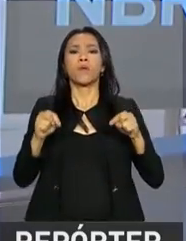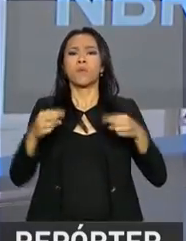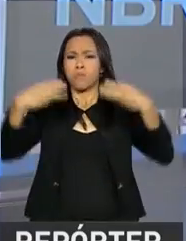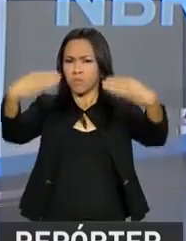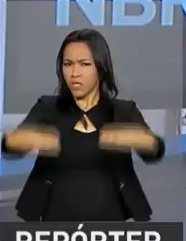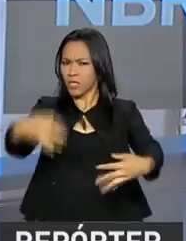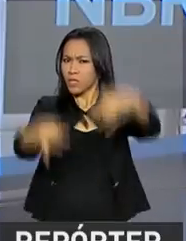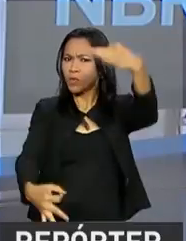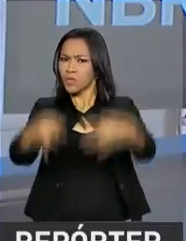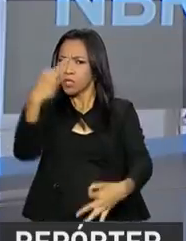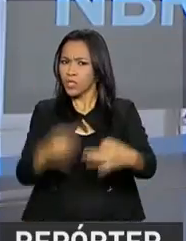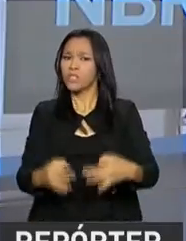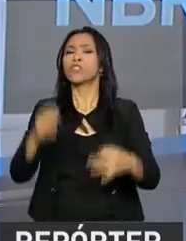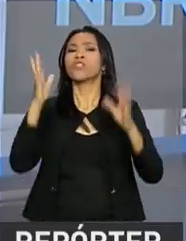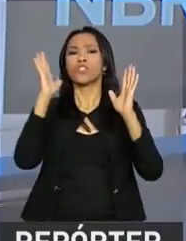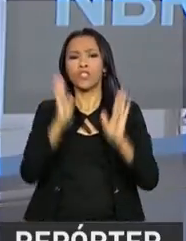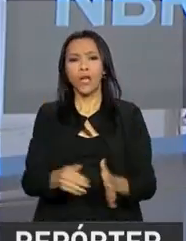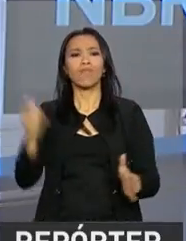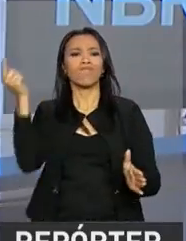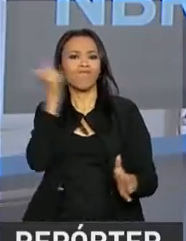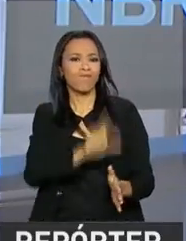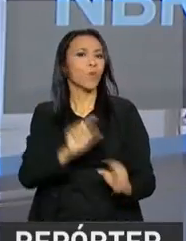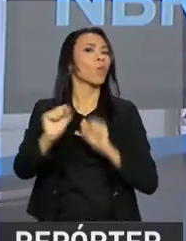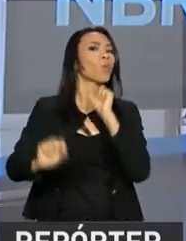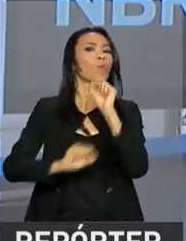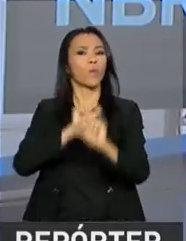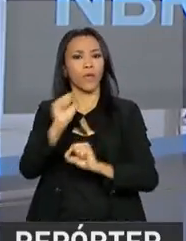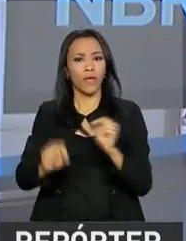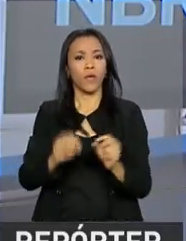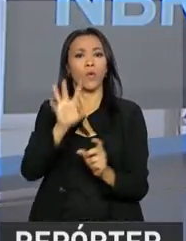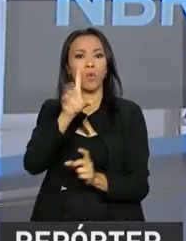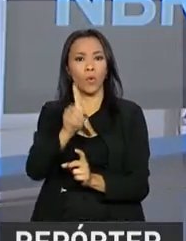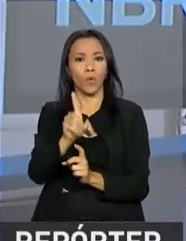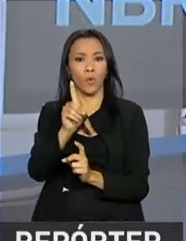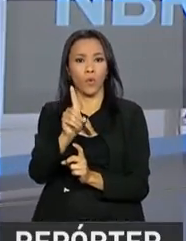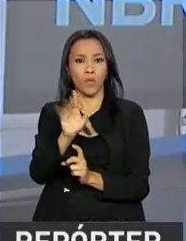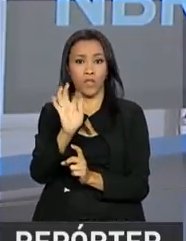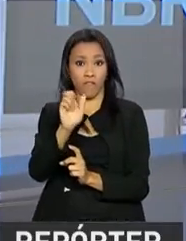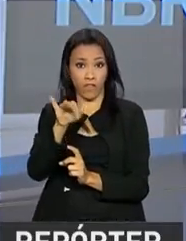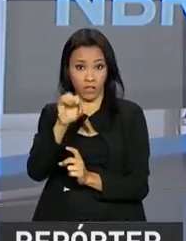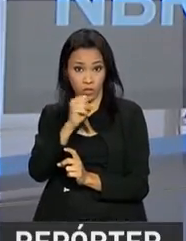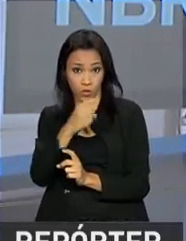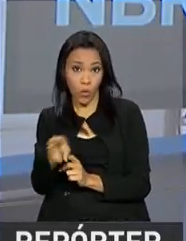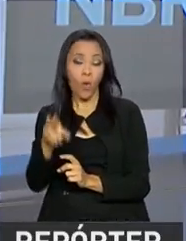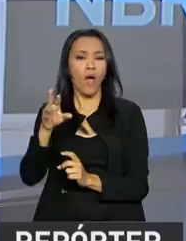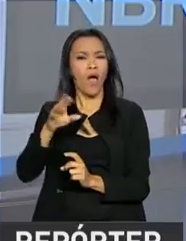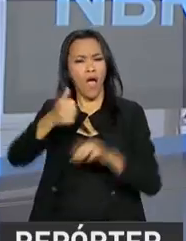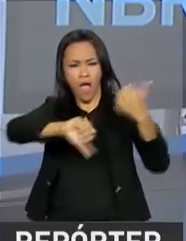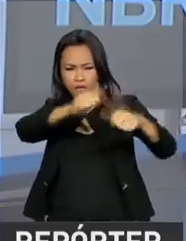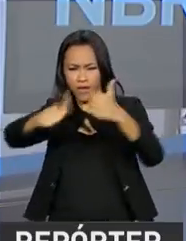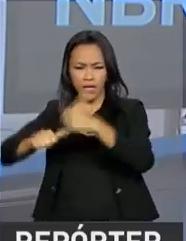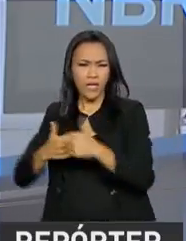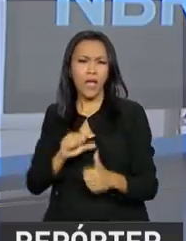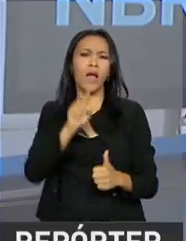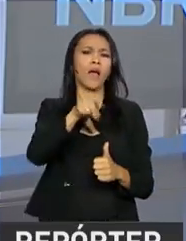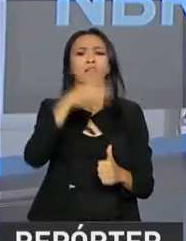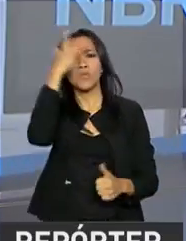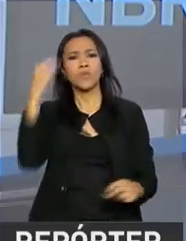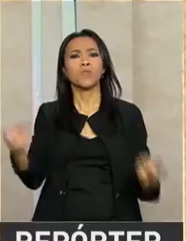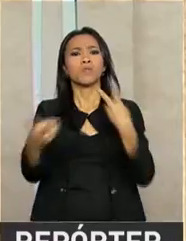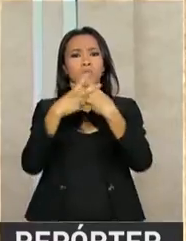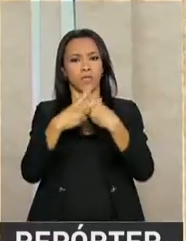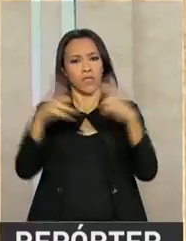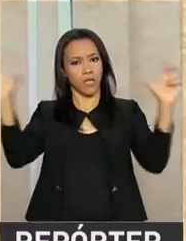fechou acordo com os defensores públicos para avaliar processos de presos e reduzir a população carcerária